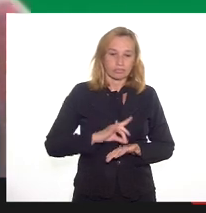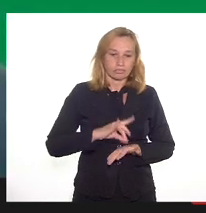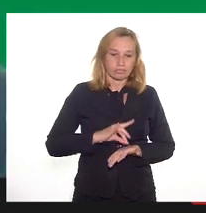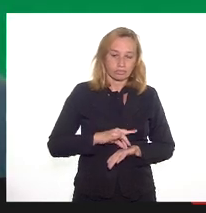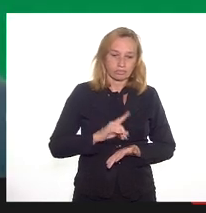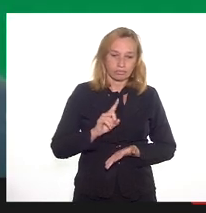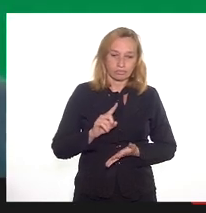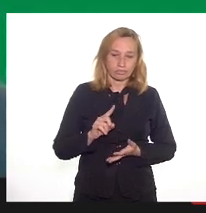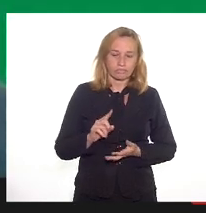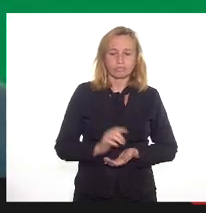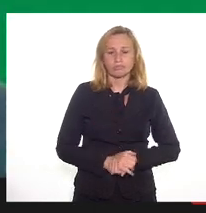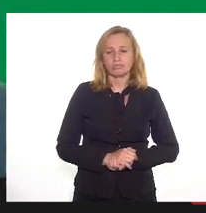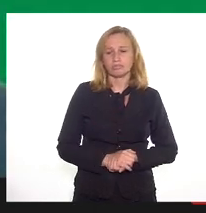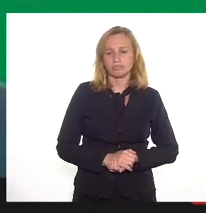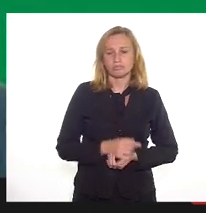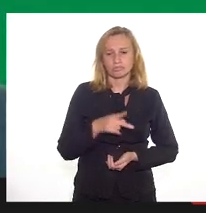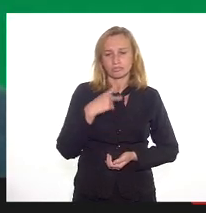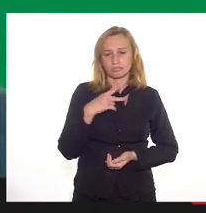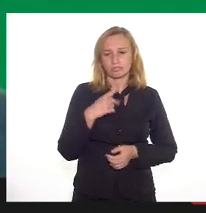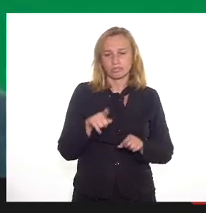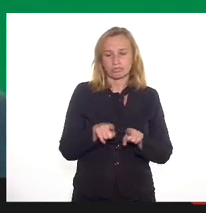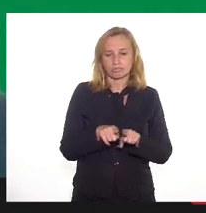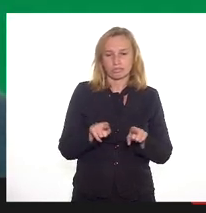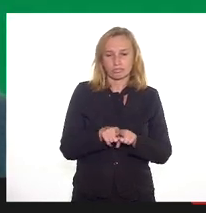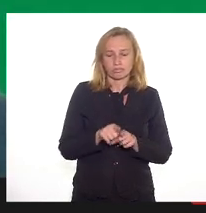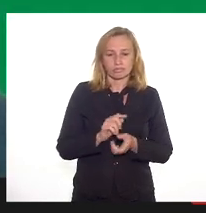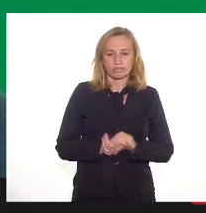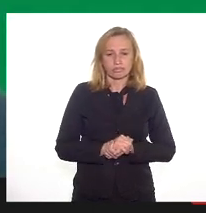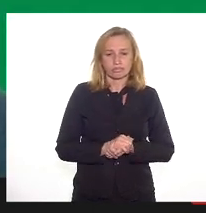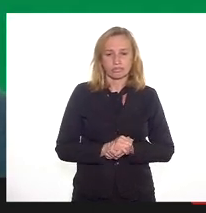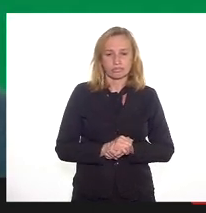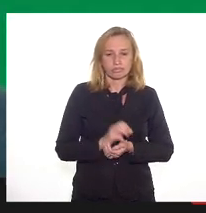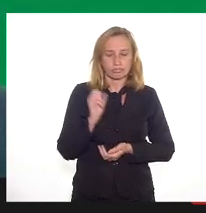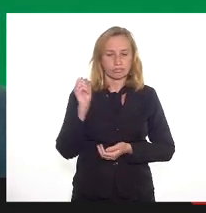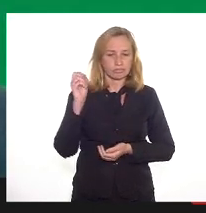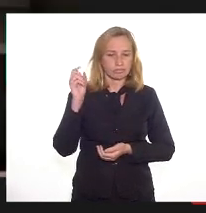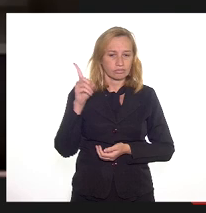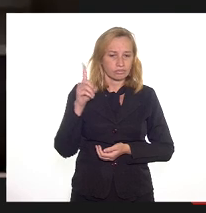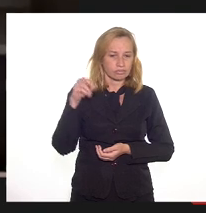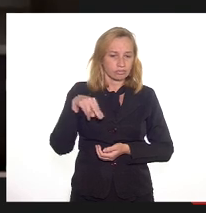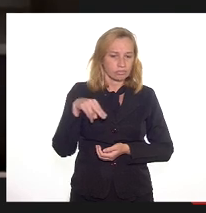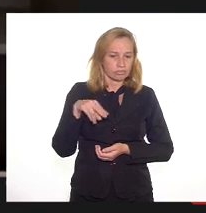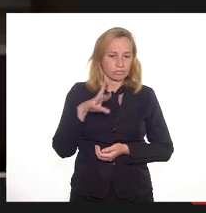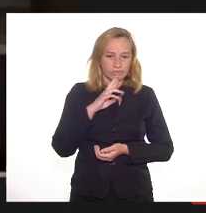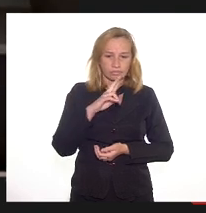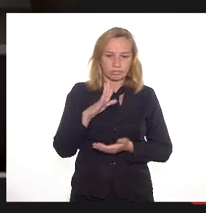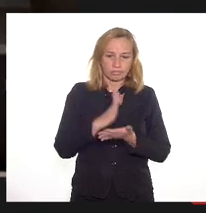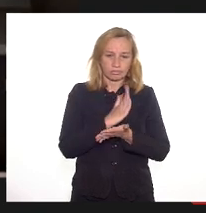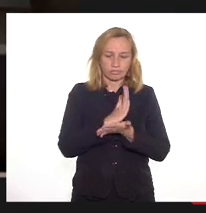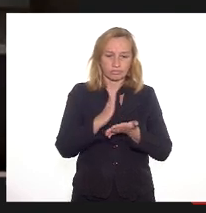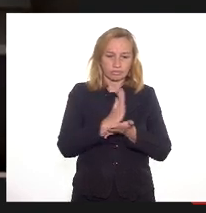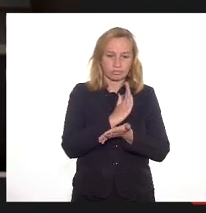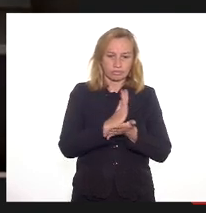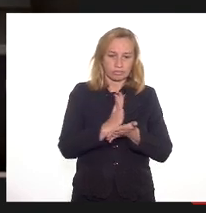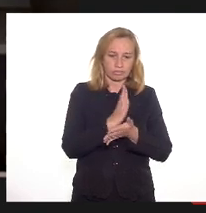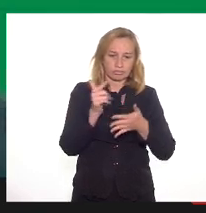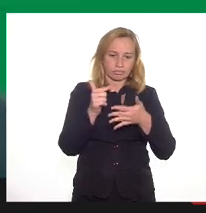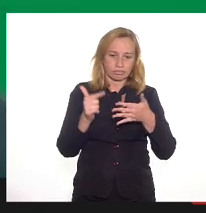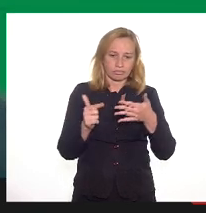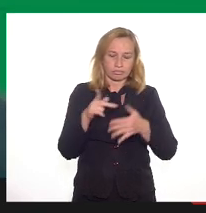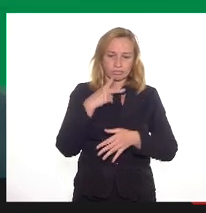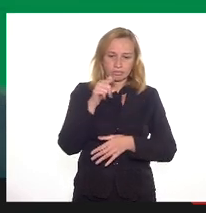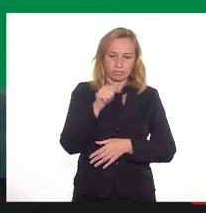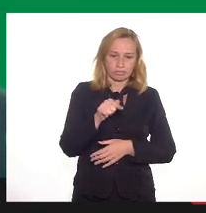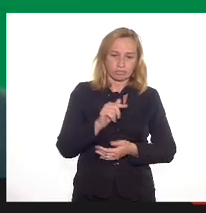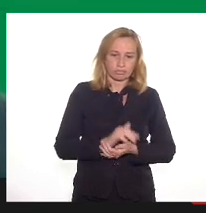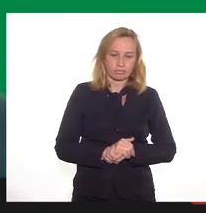alguns breves comentários e passar para o Dan responder, talvez, a alguns pontos específicos que foram levantados aqui,